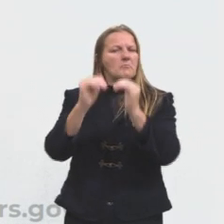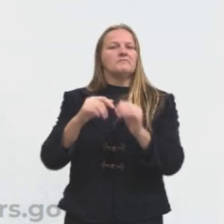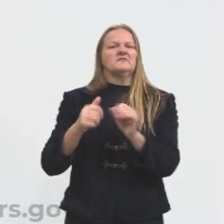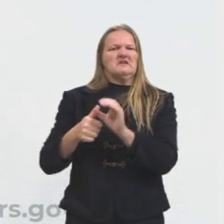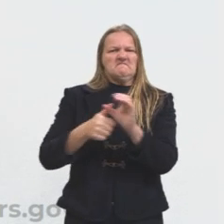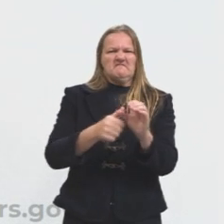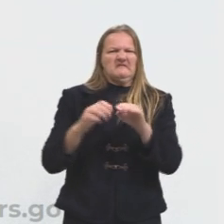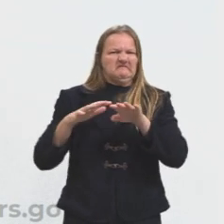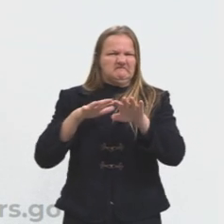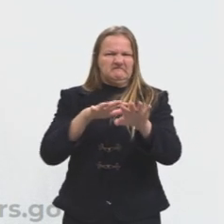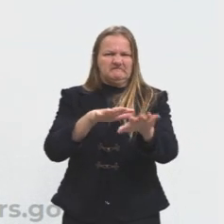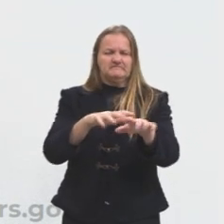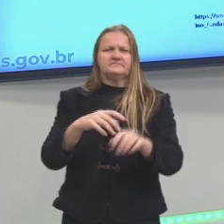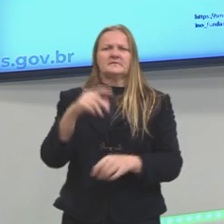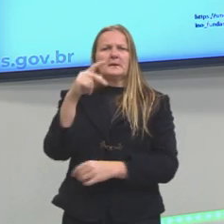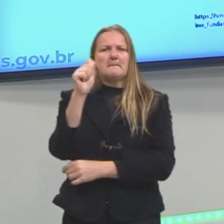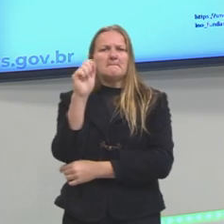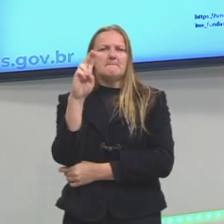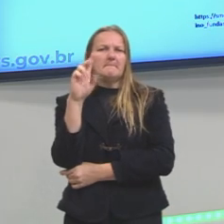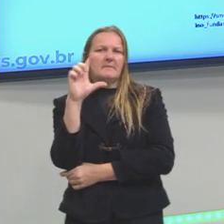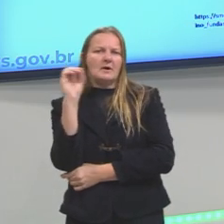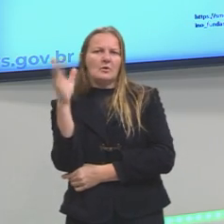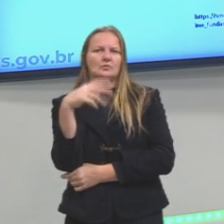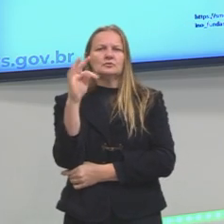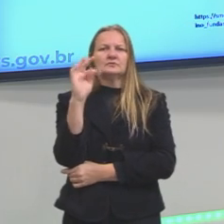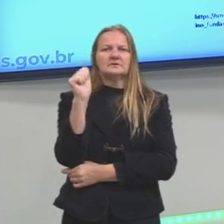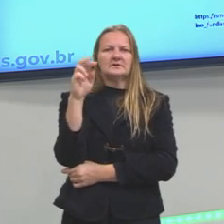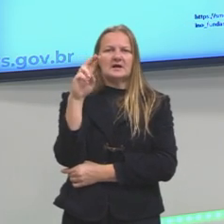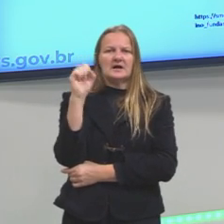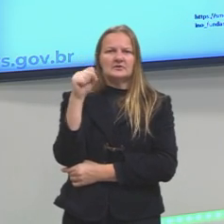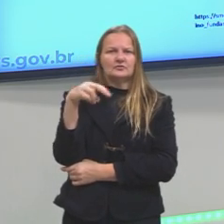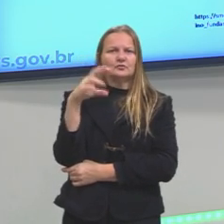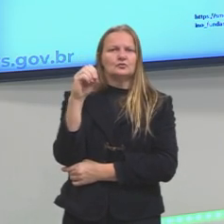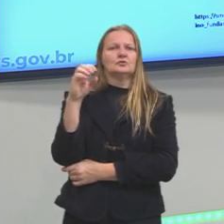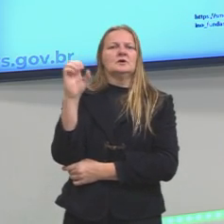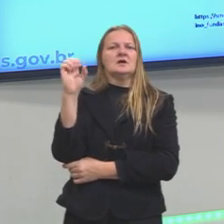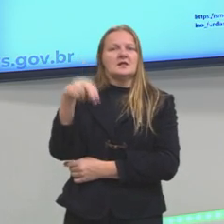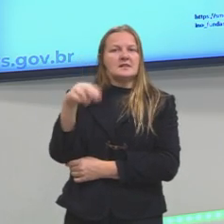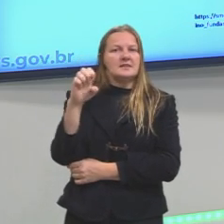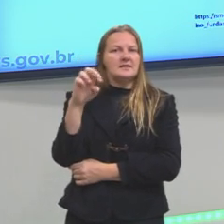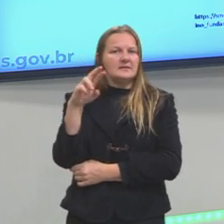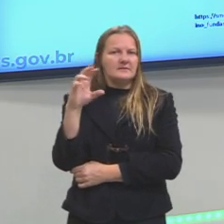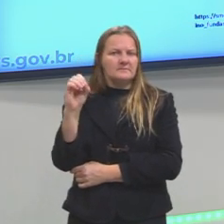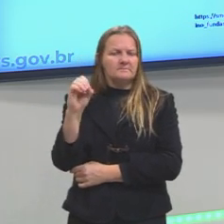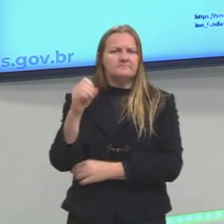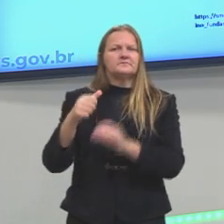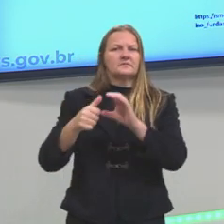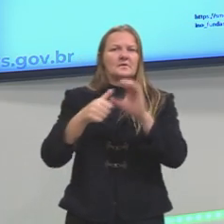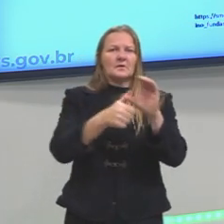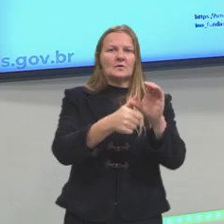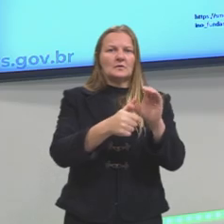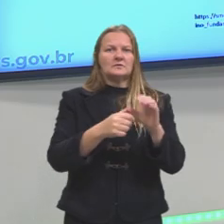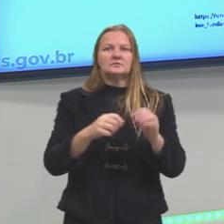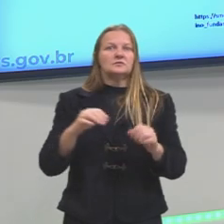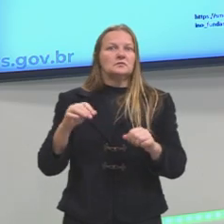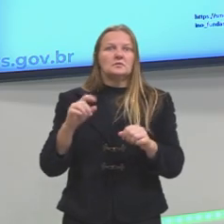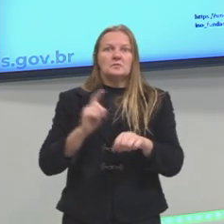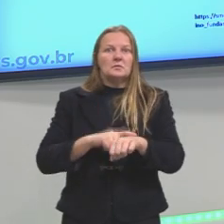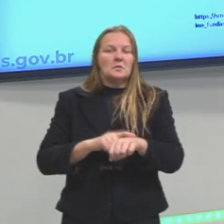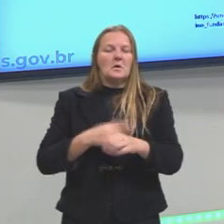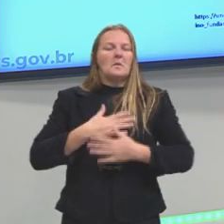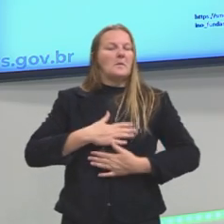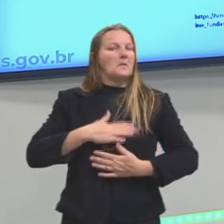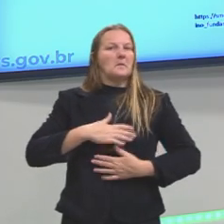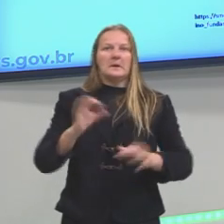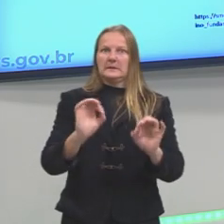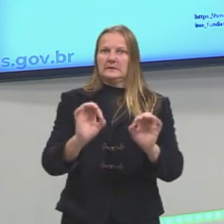o Nero Paulo de Tarso é isso não há o reconhecimento do cristianismo não ocorreu assim de uma forma tão tranquila